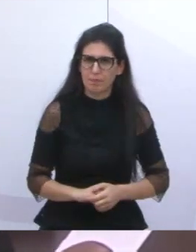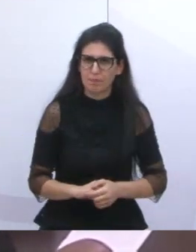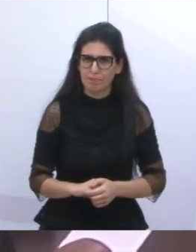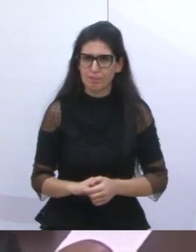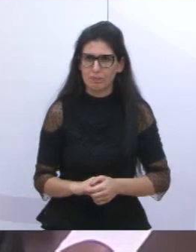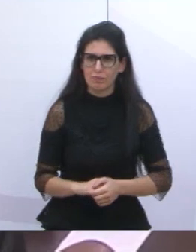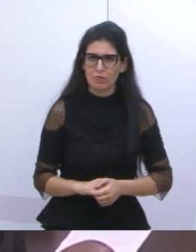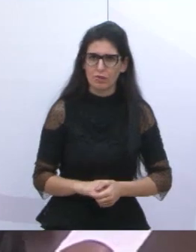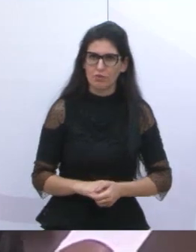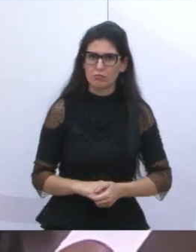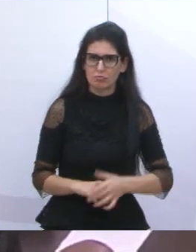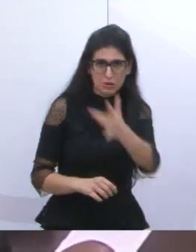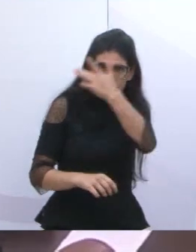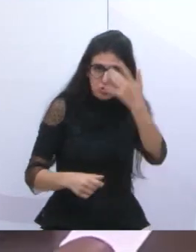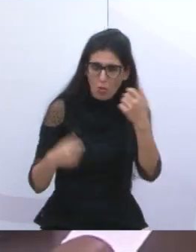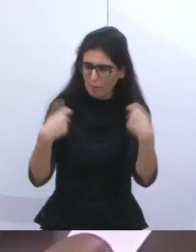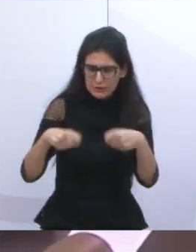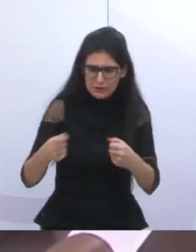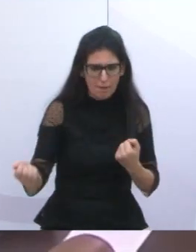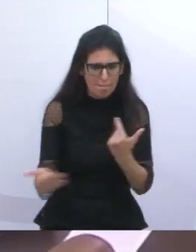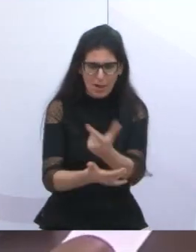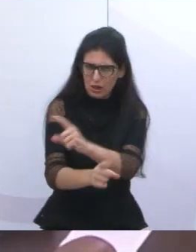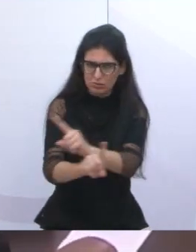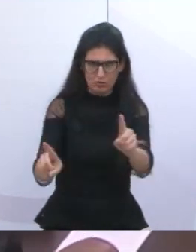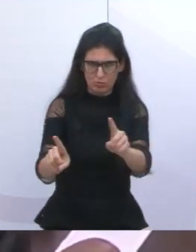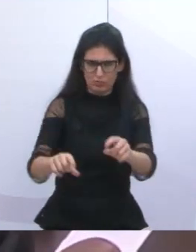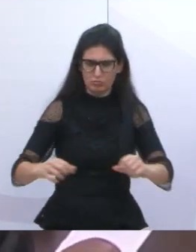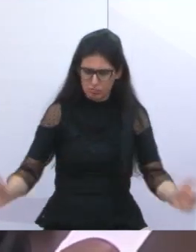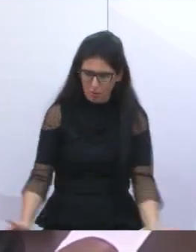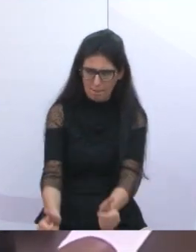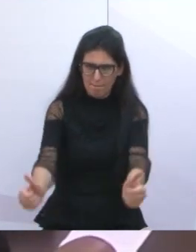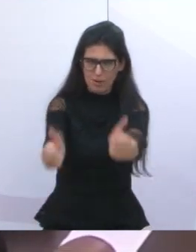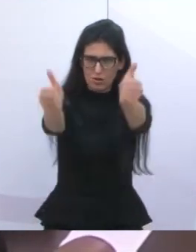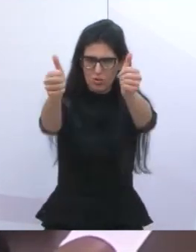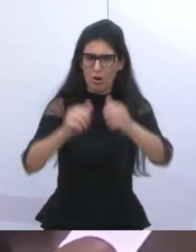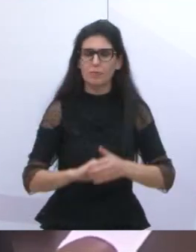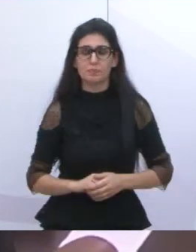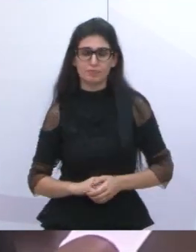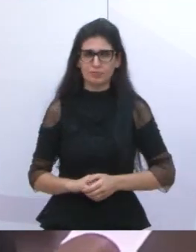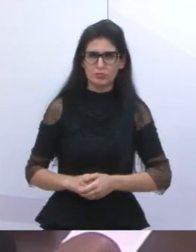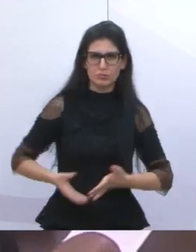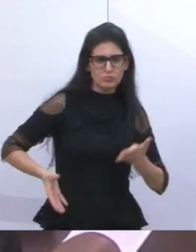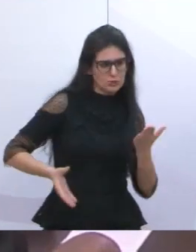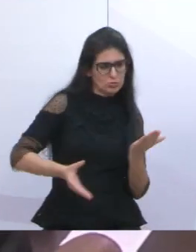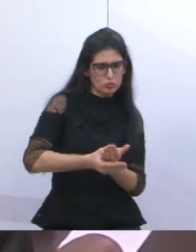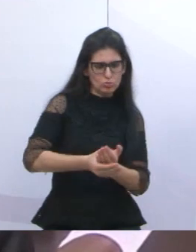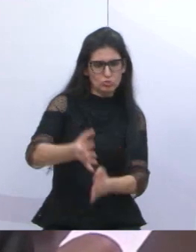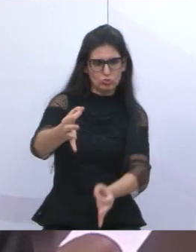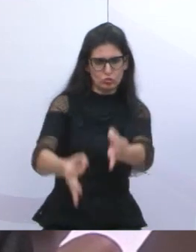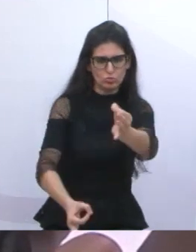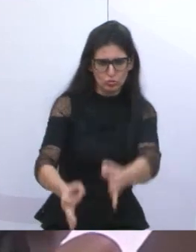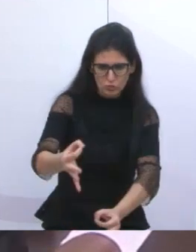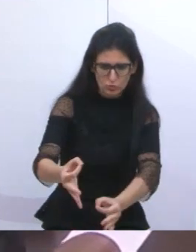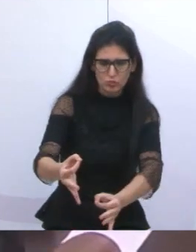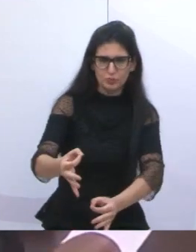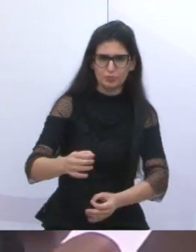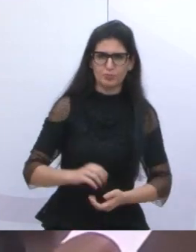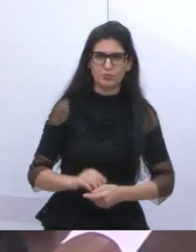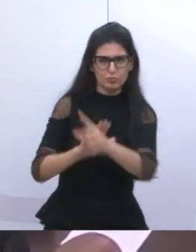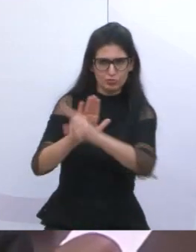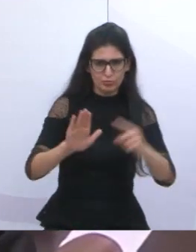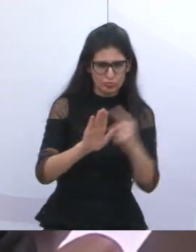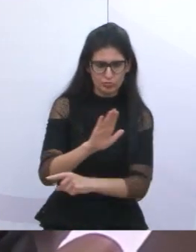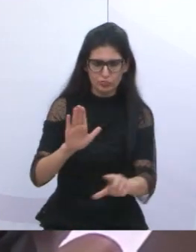à contribuição de melhoria, autoriza o protesto extrajudicial, dispõe sobre a revogação da Lei